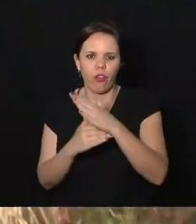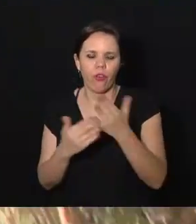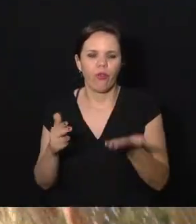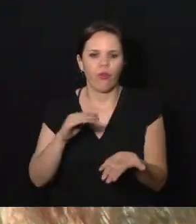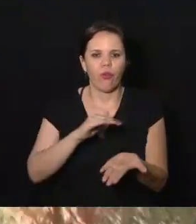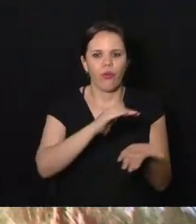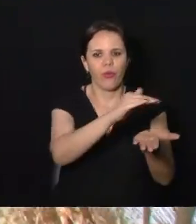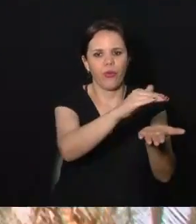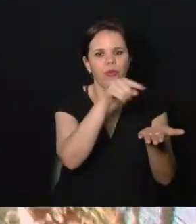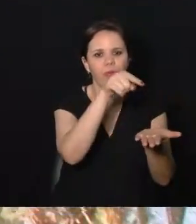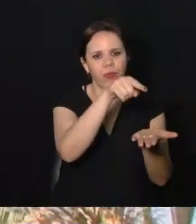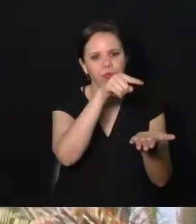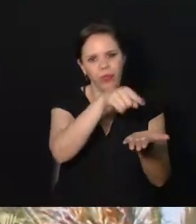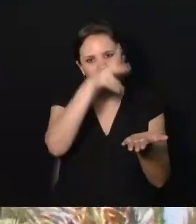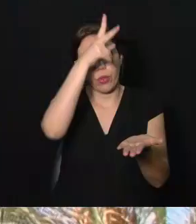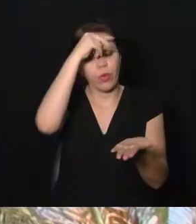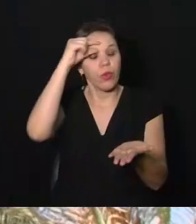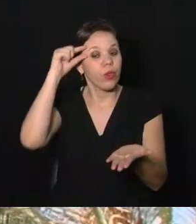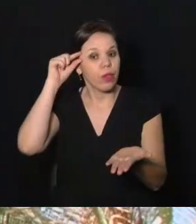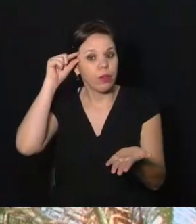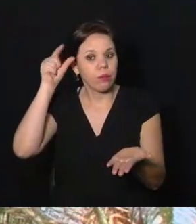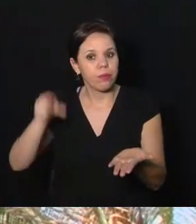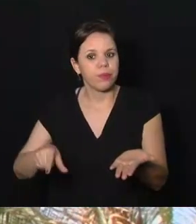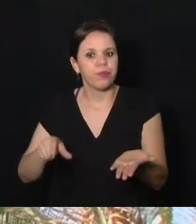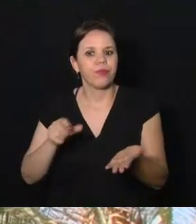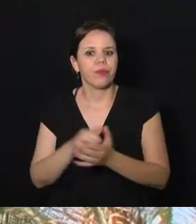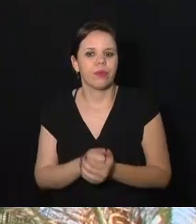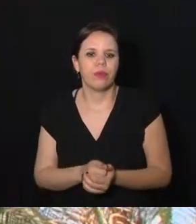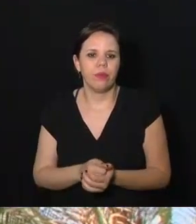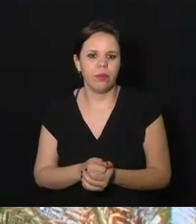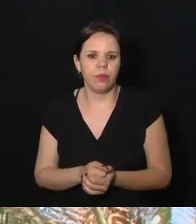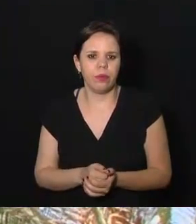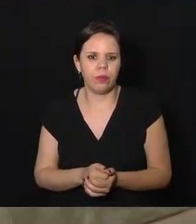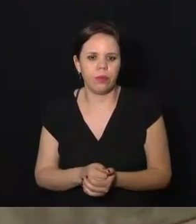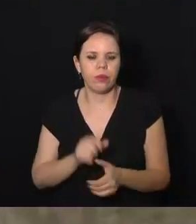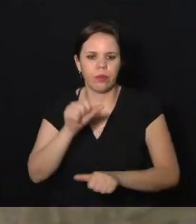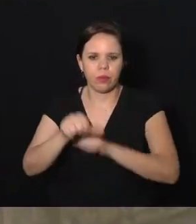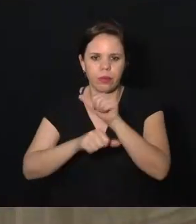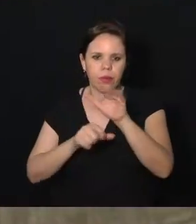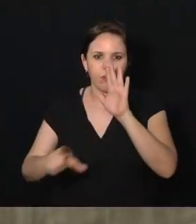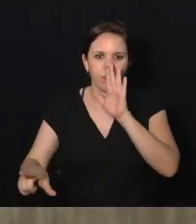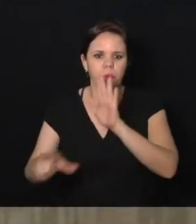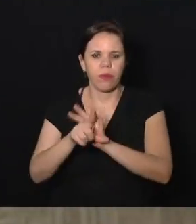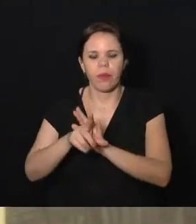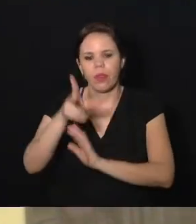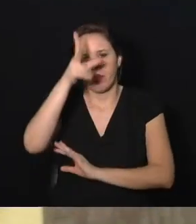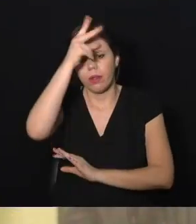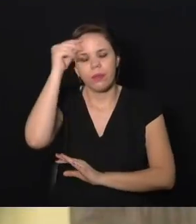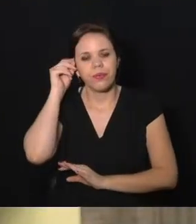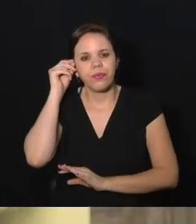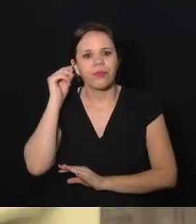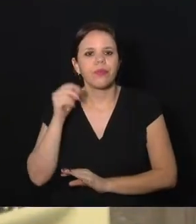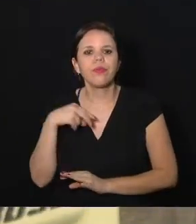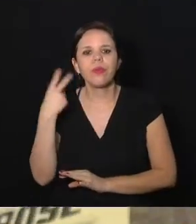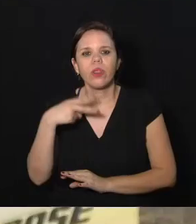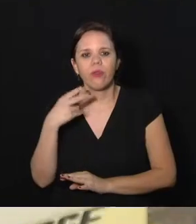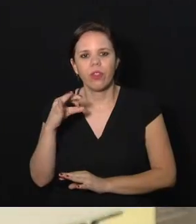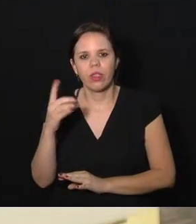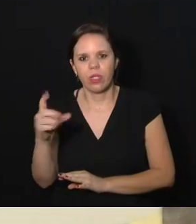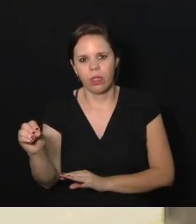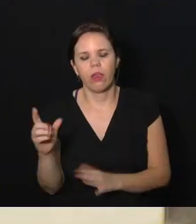agora aguarda a sanção do prefeito Jonas Donizete para se tornar lei municipal. Para o vereador Sidão Santos,